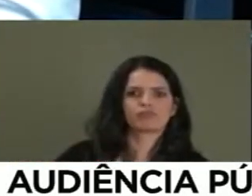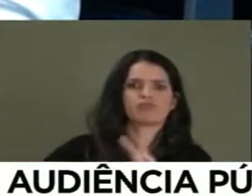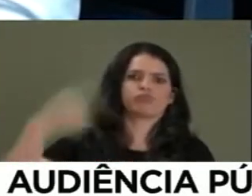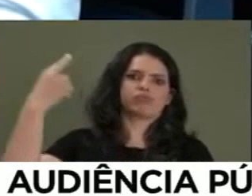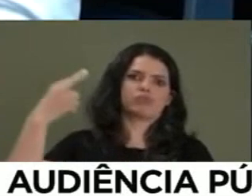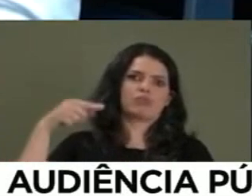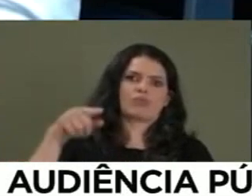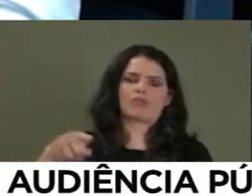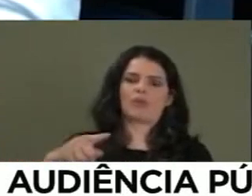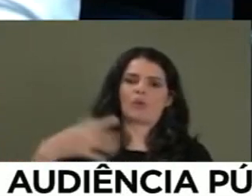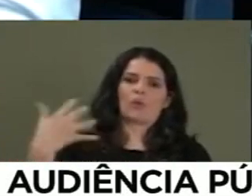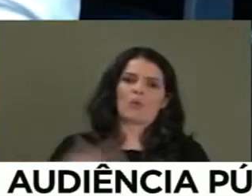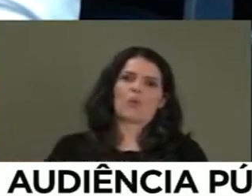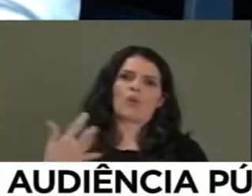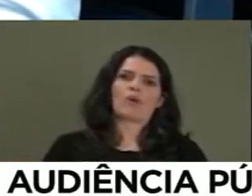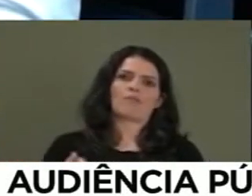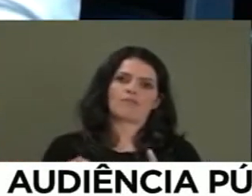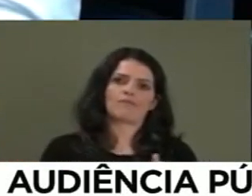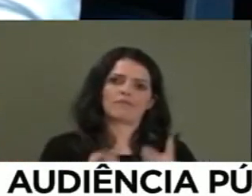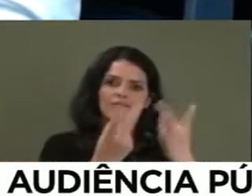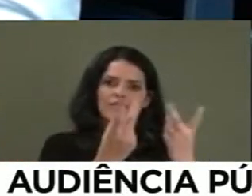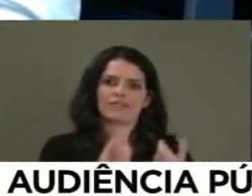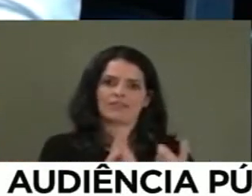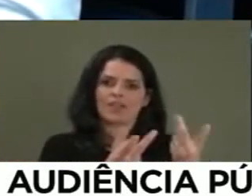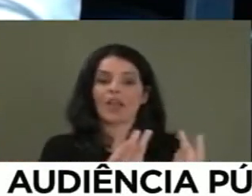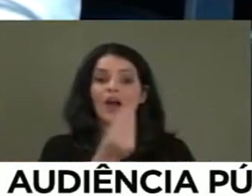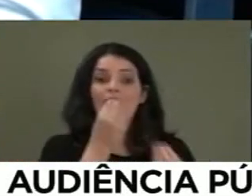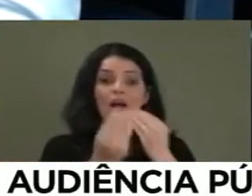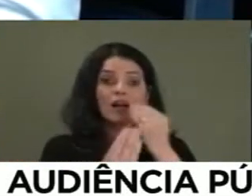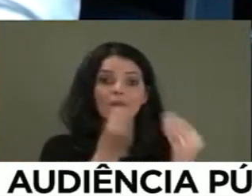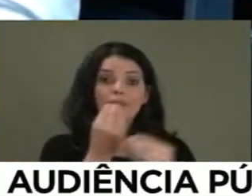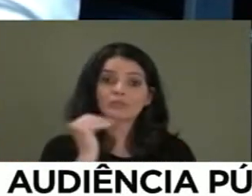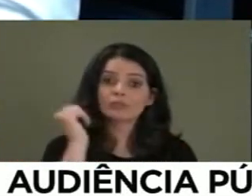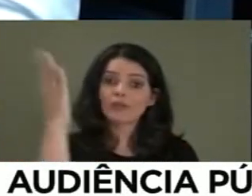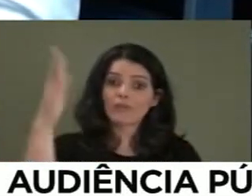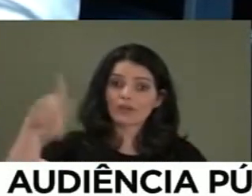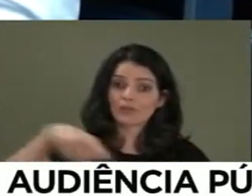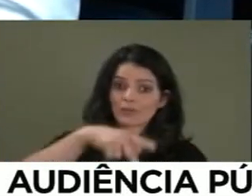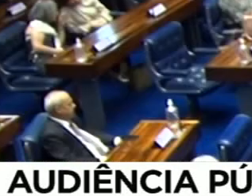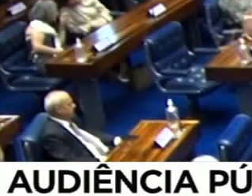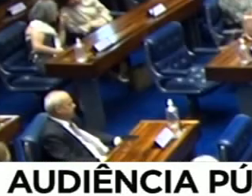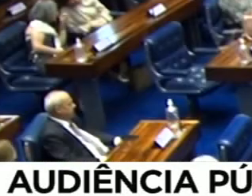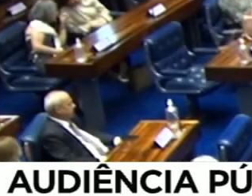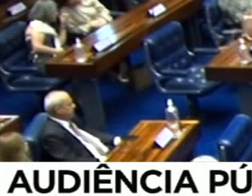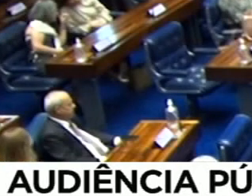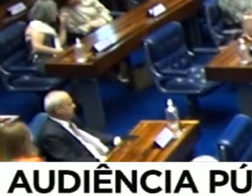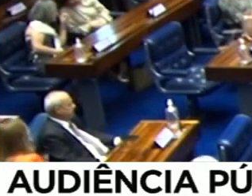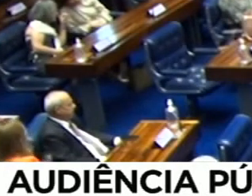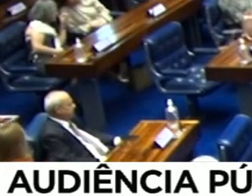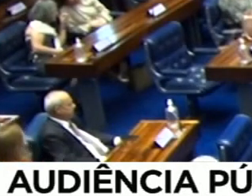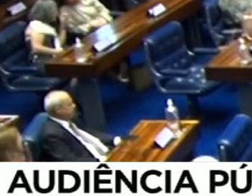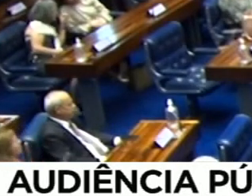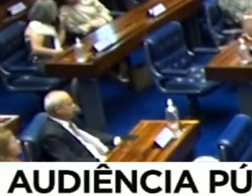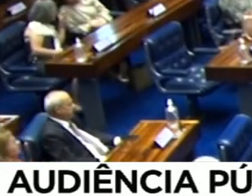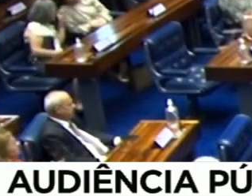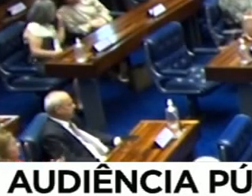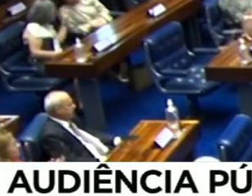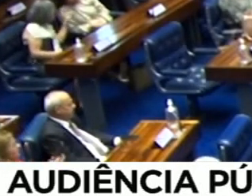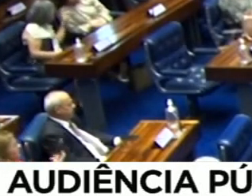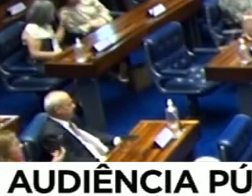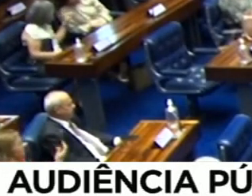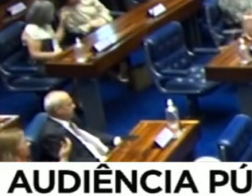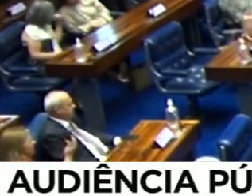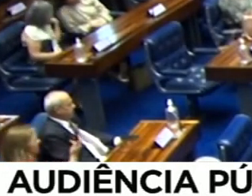no maior exportador de alimentos do Brasil. A trajetória de Paulinelli marcou o